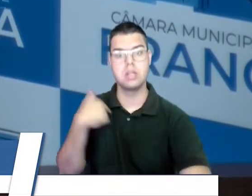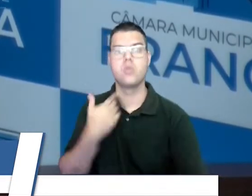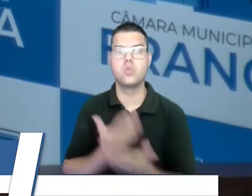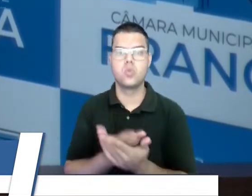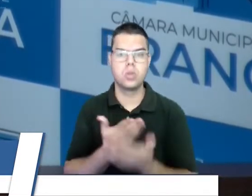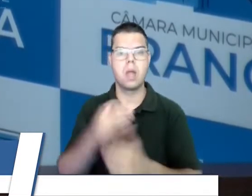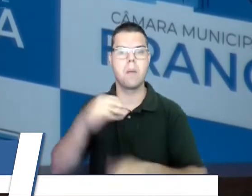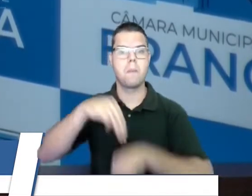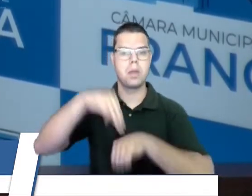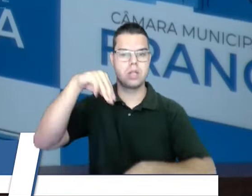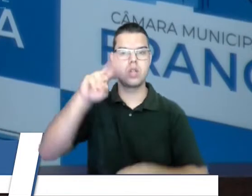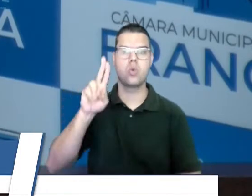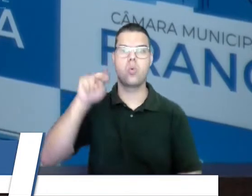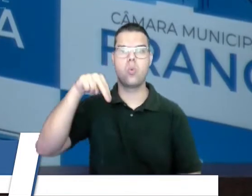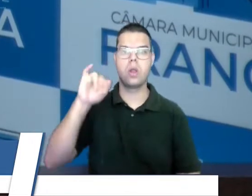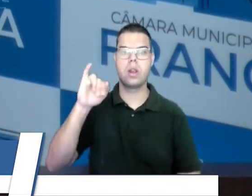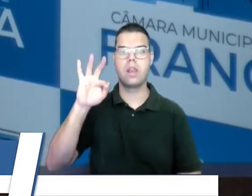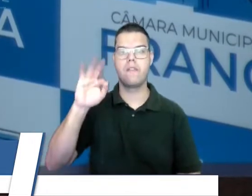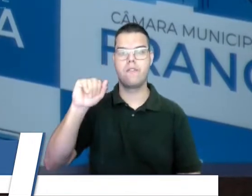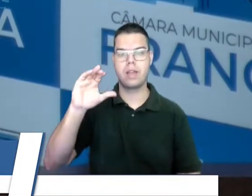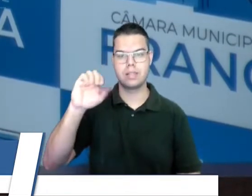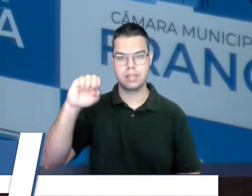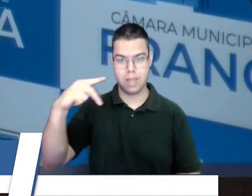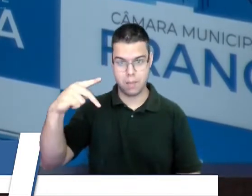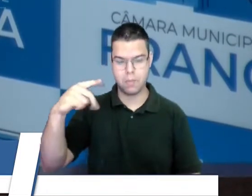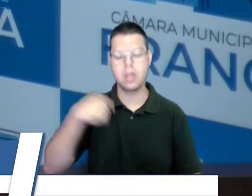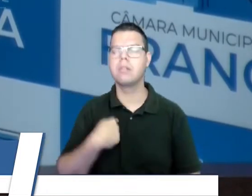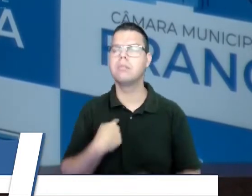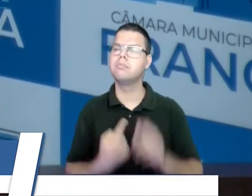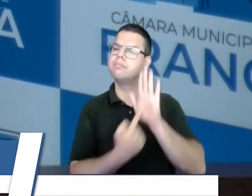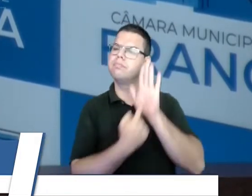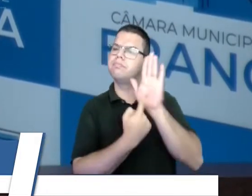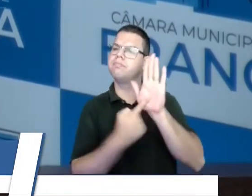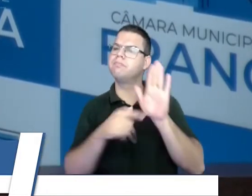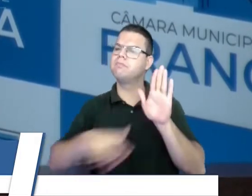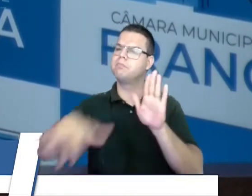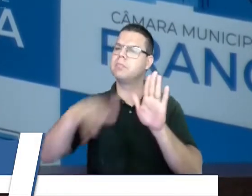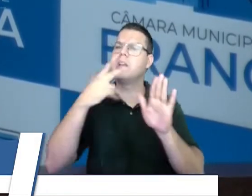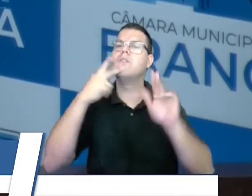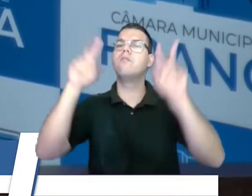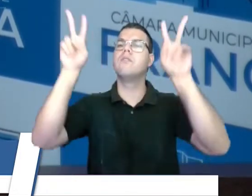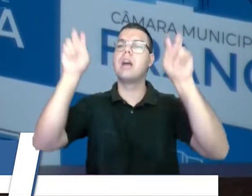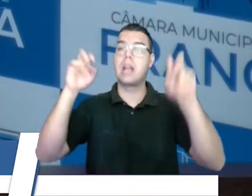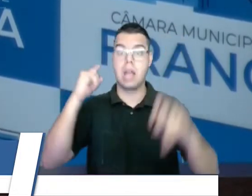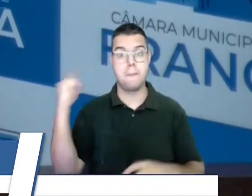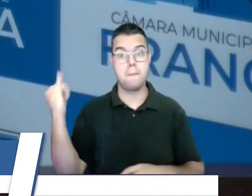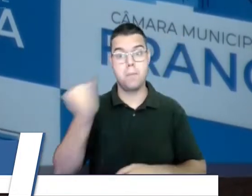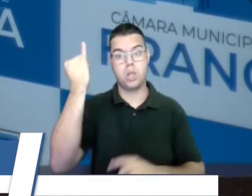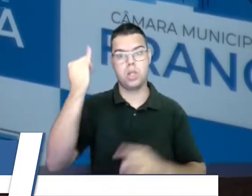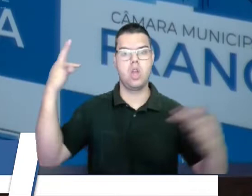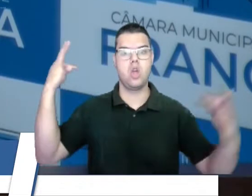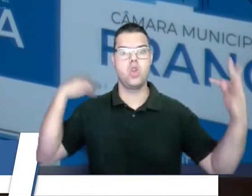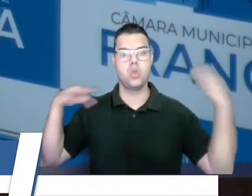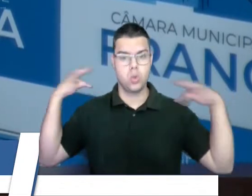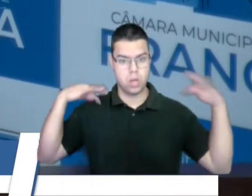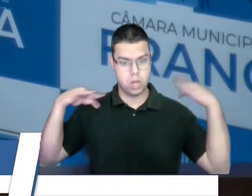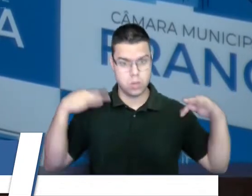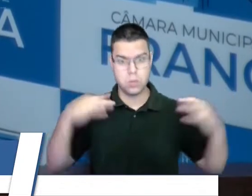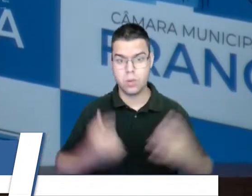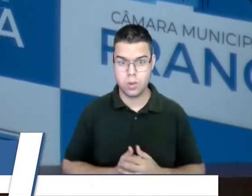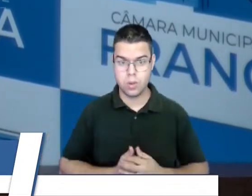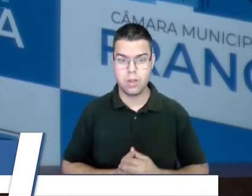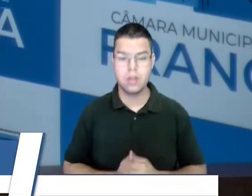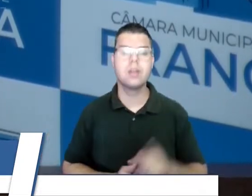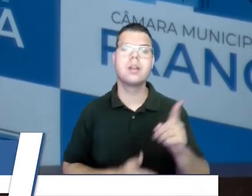eu falei sobre isso, eu fiz uma prospecção de cenários e falei sobre a importância do turismo enquanto ferramenta